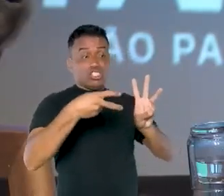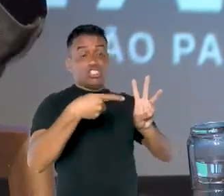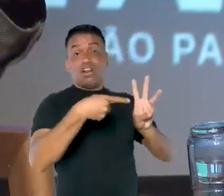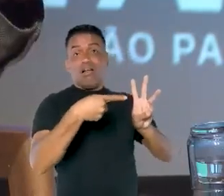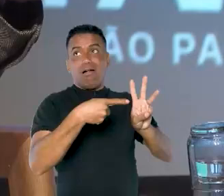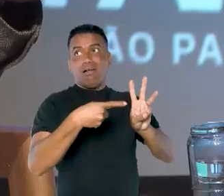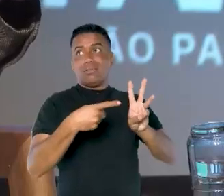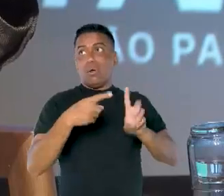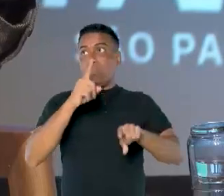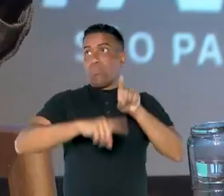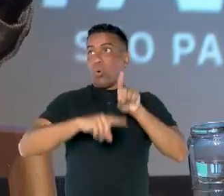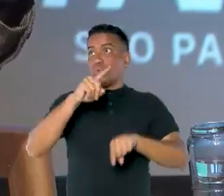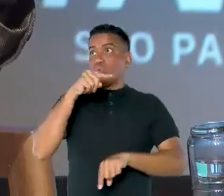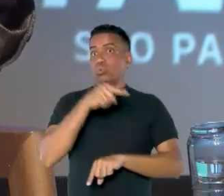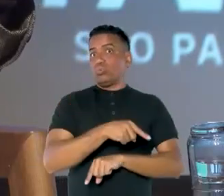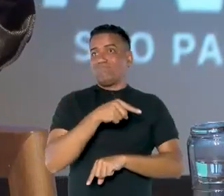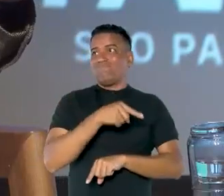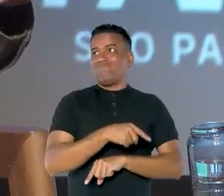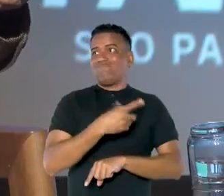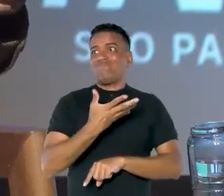O produto que ela